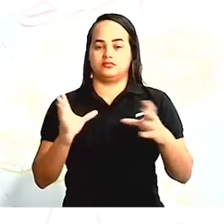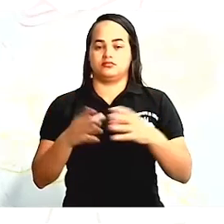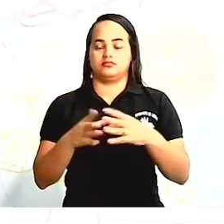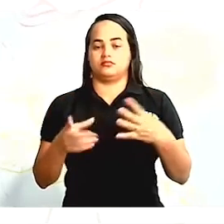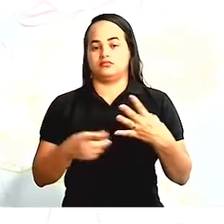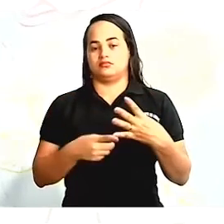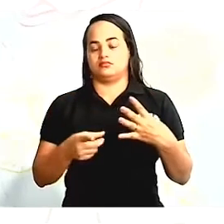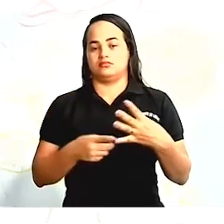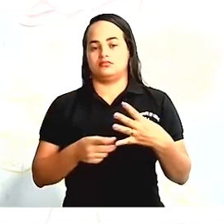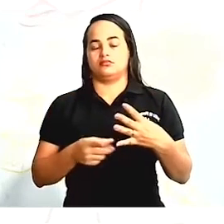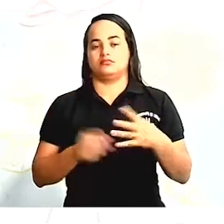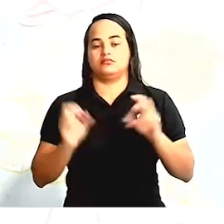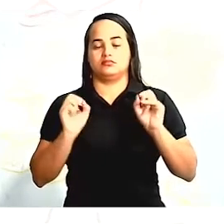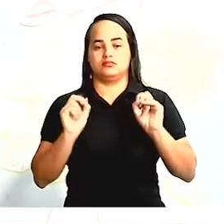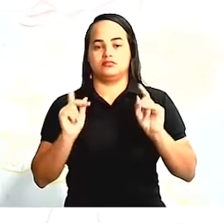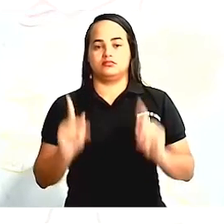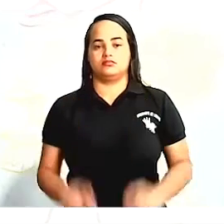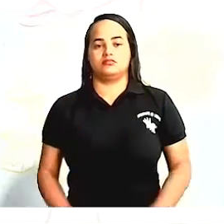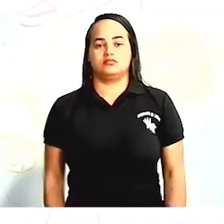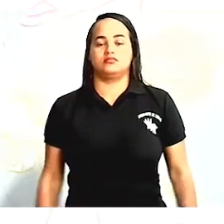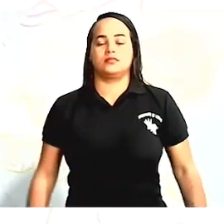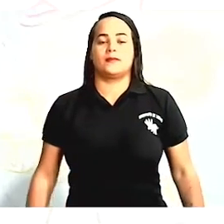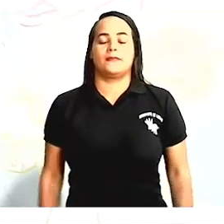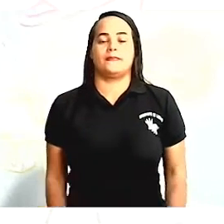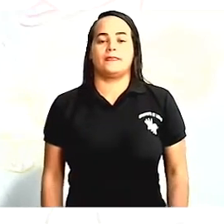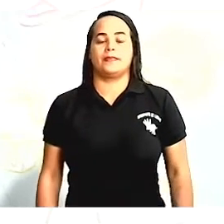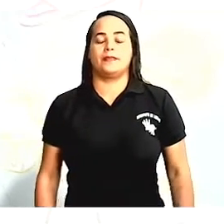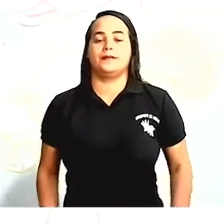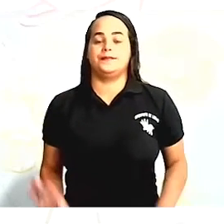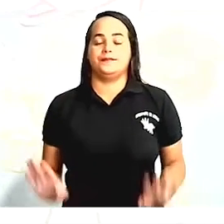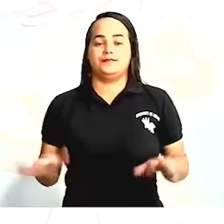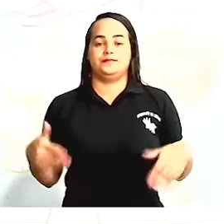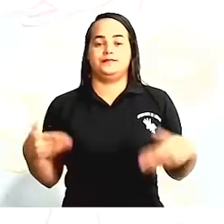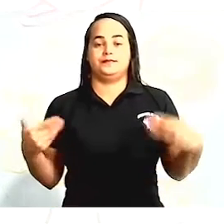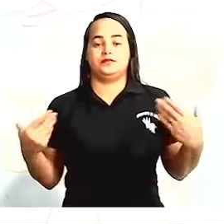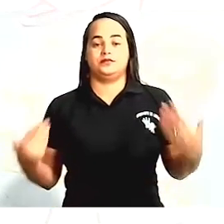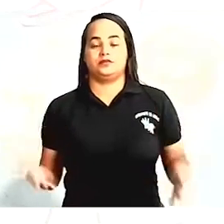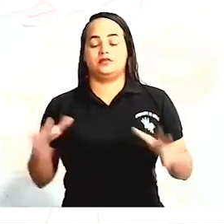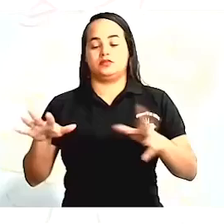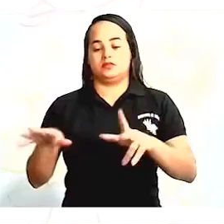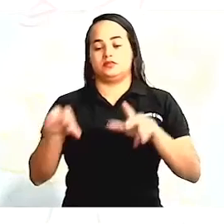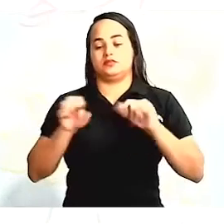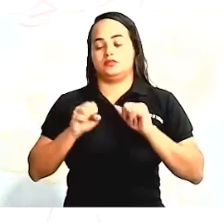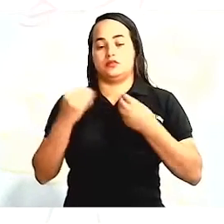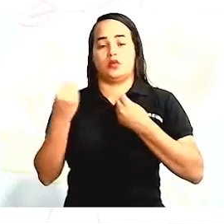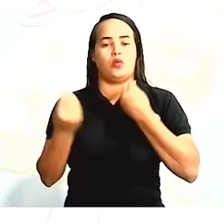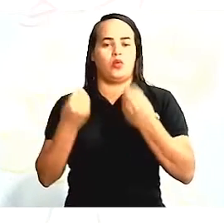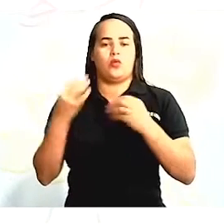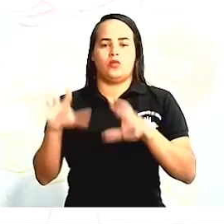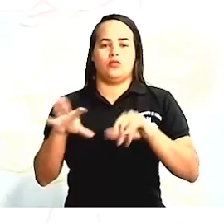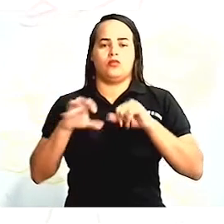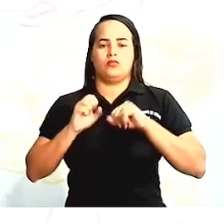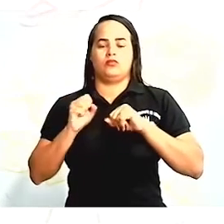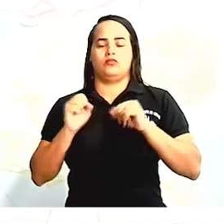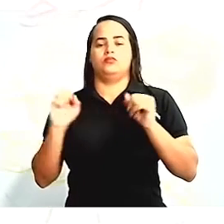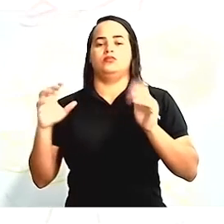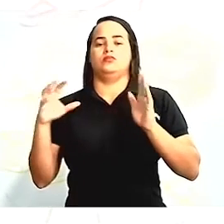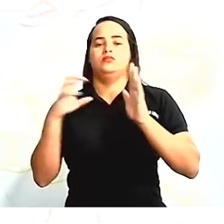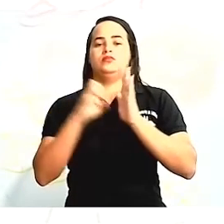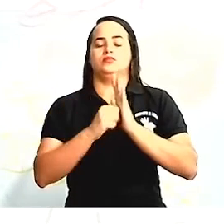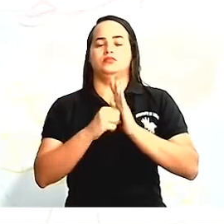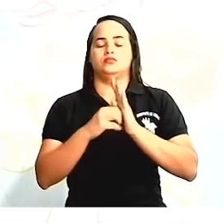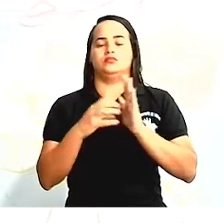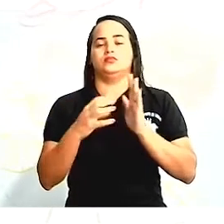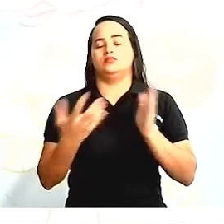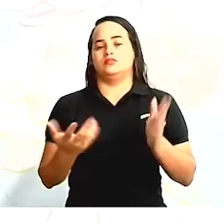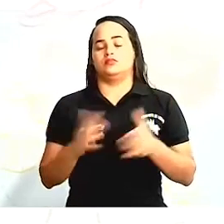dessa doença do HIV, tá certo? Mas qual é o modo de transmissão? Como é que a gente pode pegar essa doença? A partir